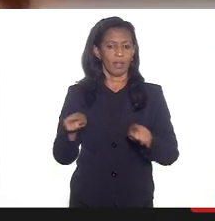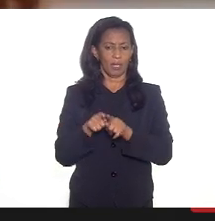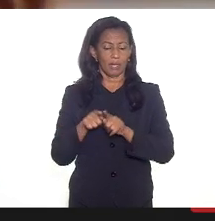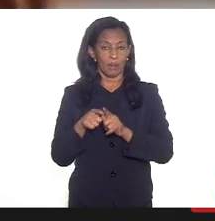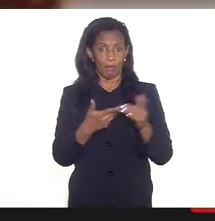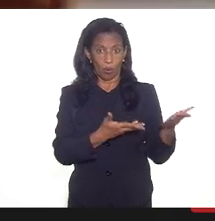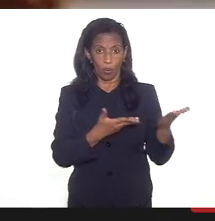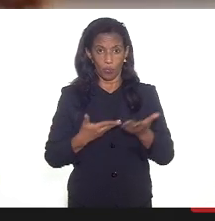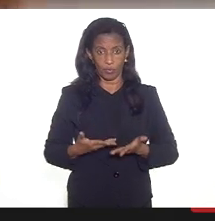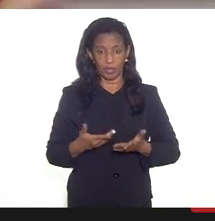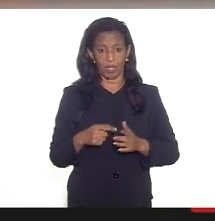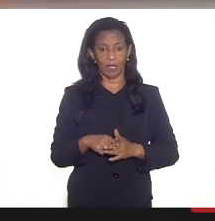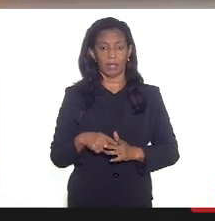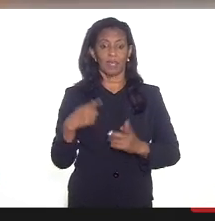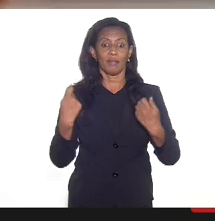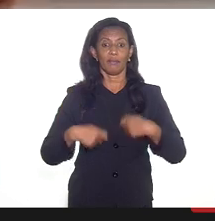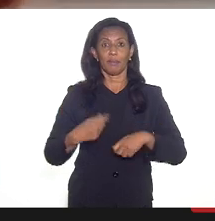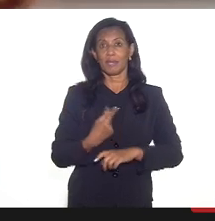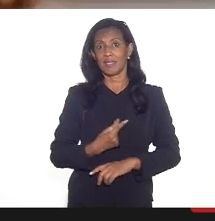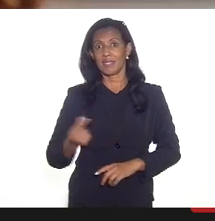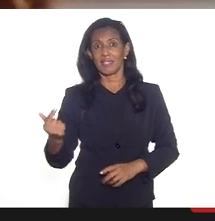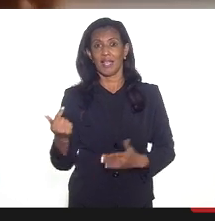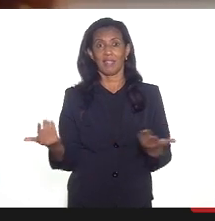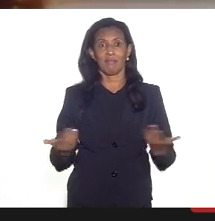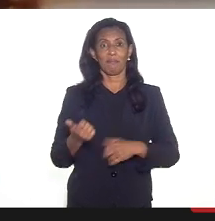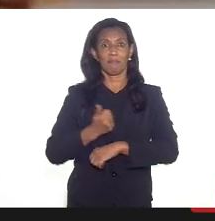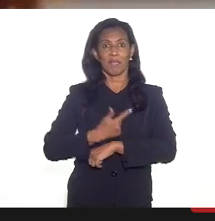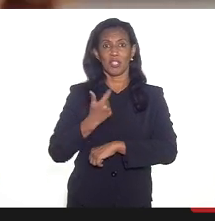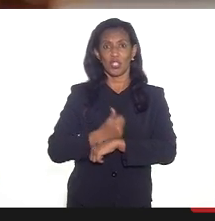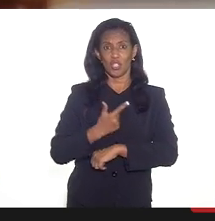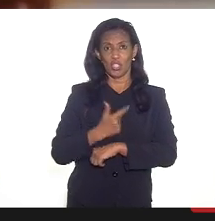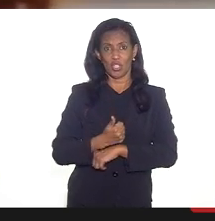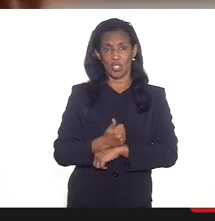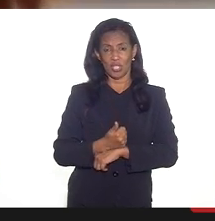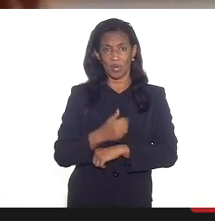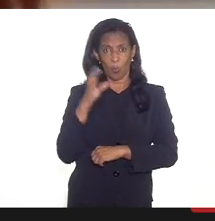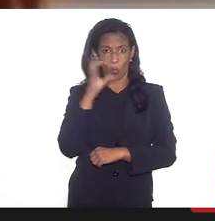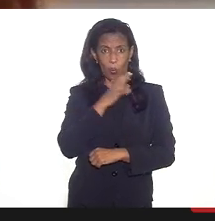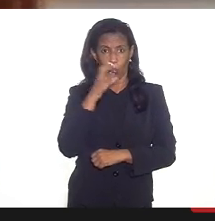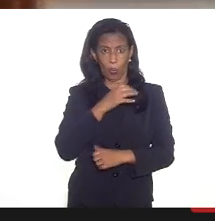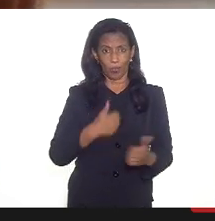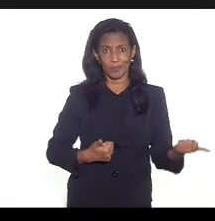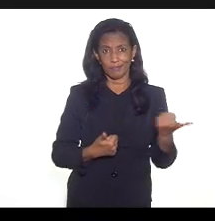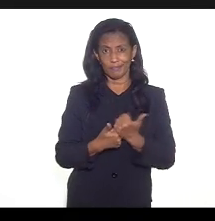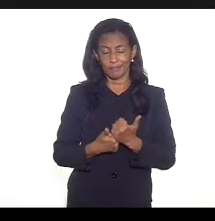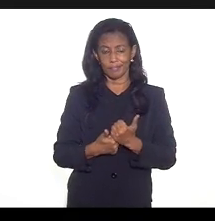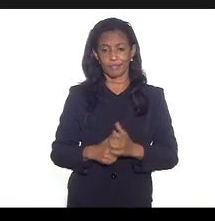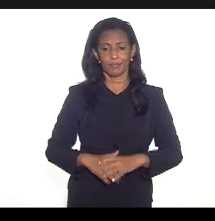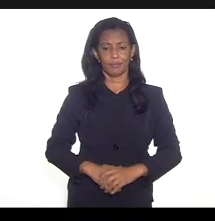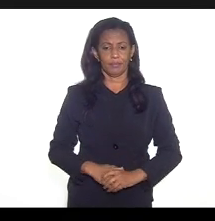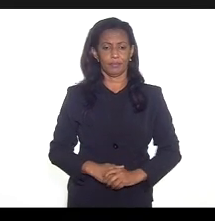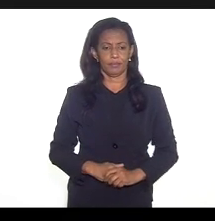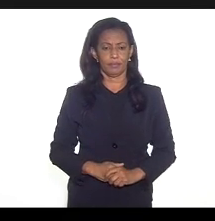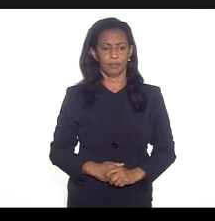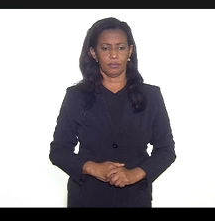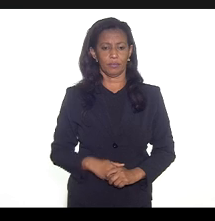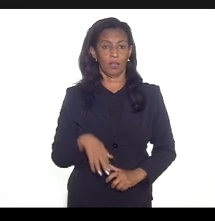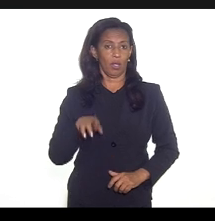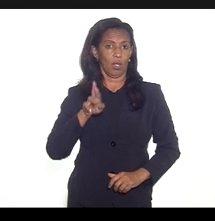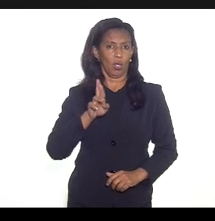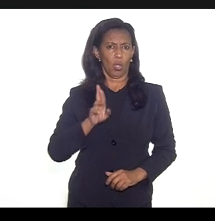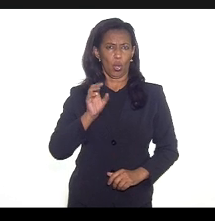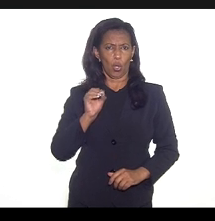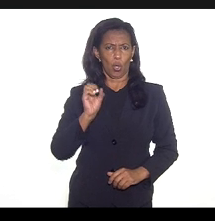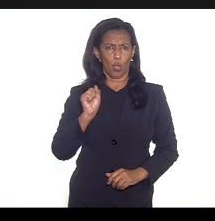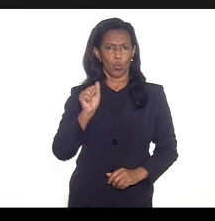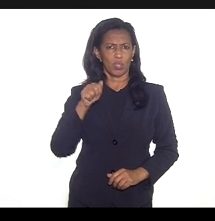nossas convidadas, ela vai precisar sair agora meio-dia. Ela perguntou se poderia antecipar a fala dela. A Rosângela, não